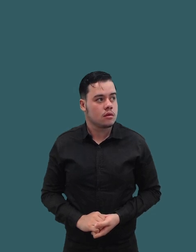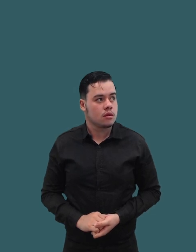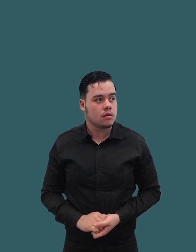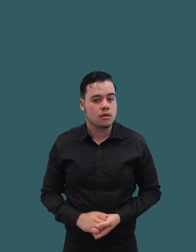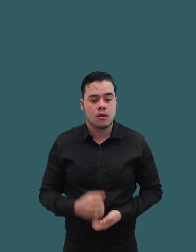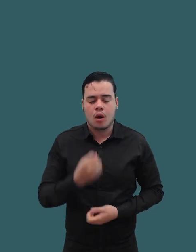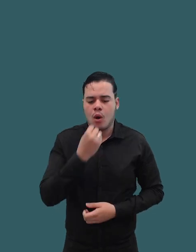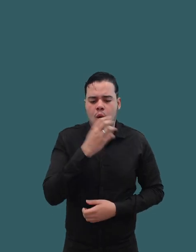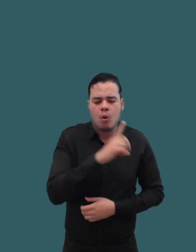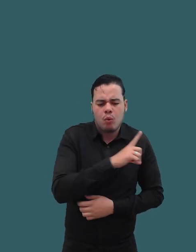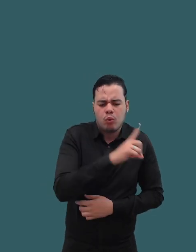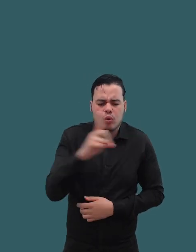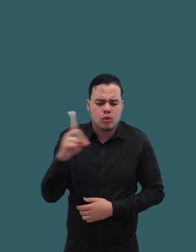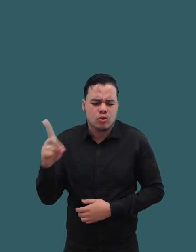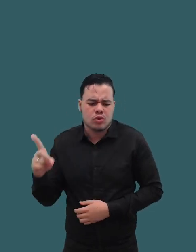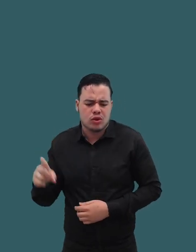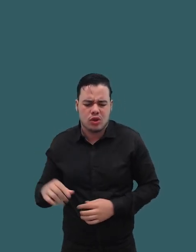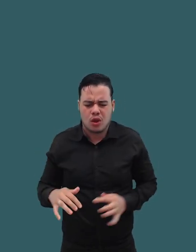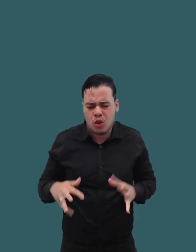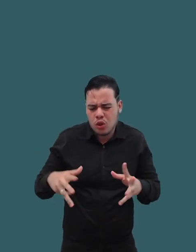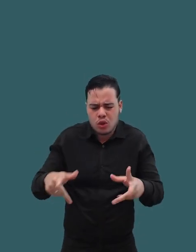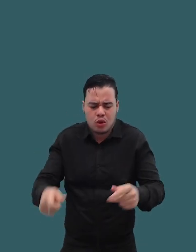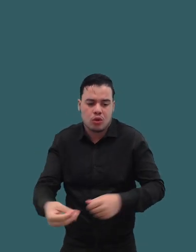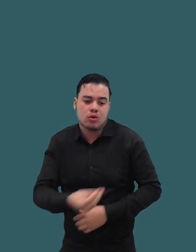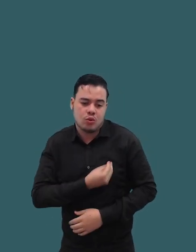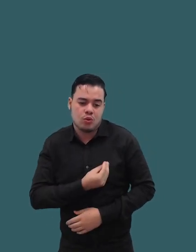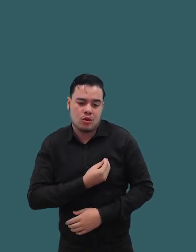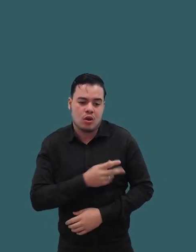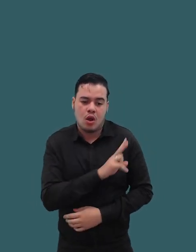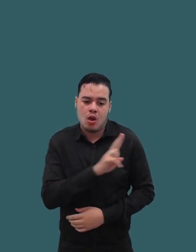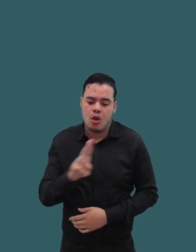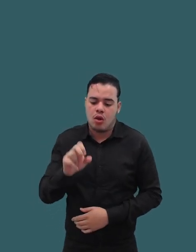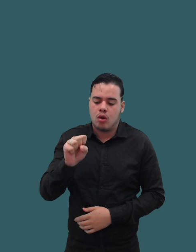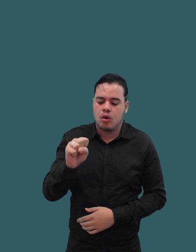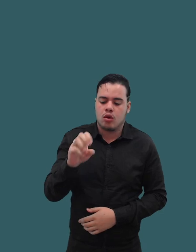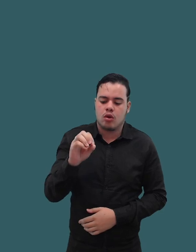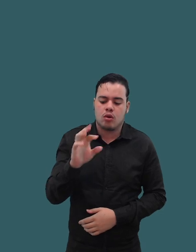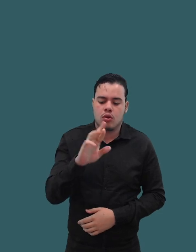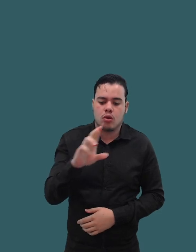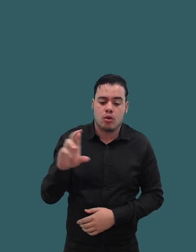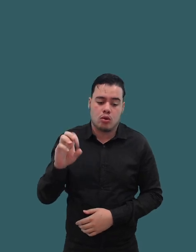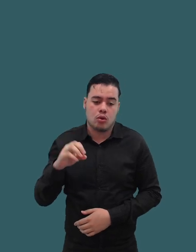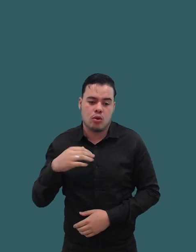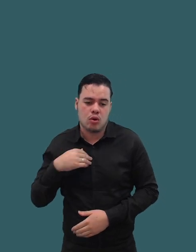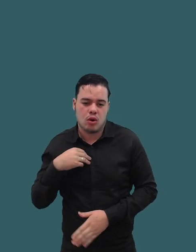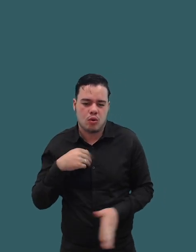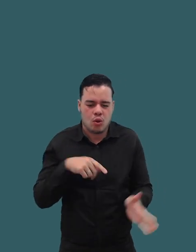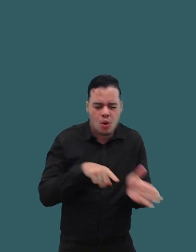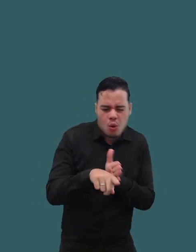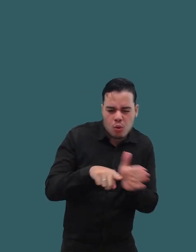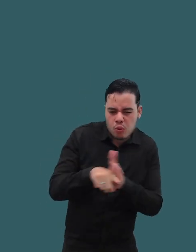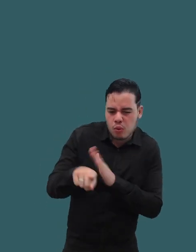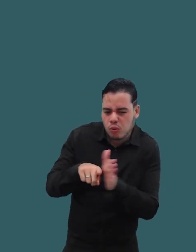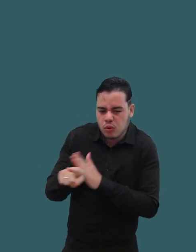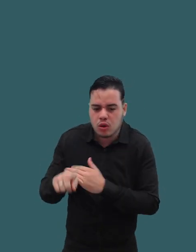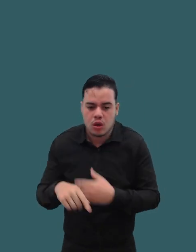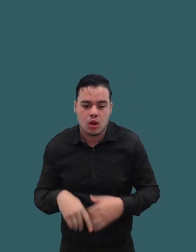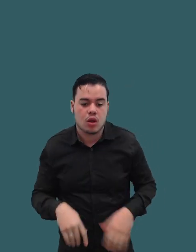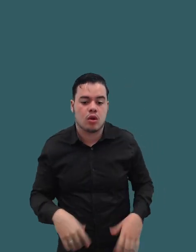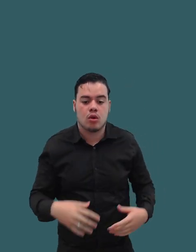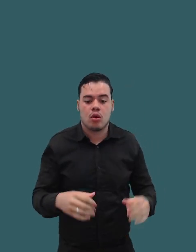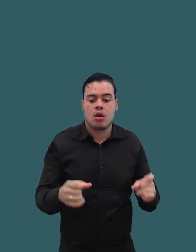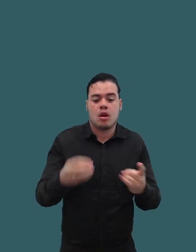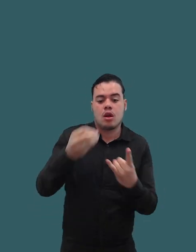Então, bom dia a todas as pessoas presentes. Meu nome é Socorro Souza, sou pesquisadora da nossa unidade aqui